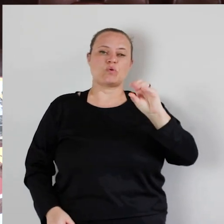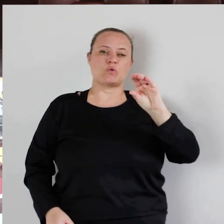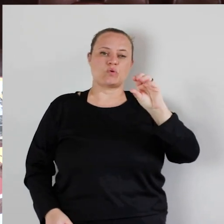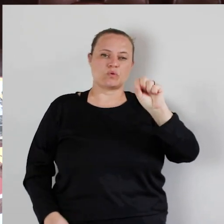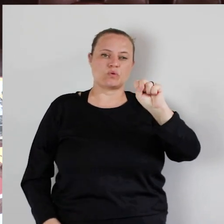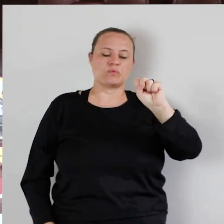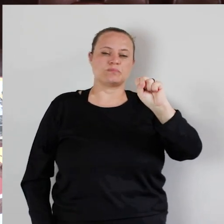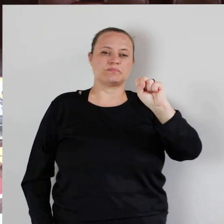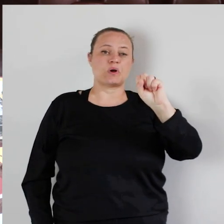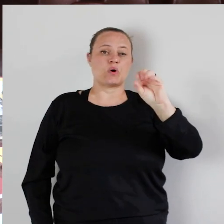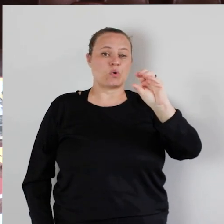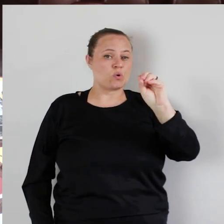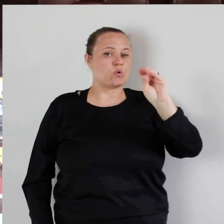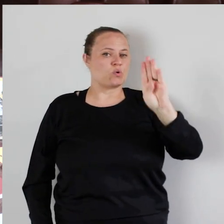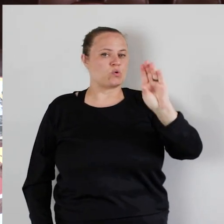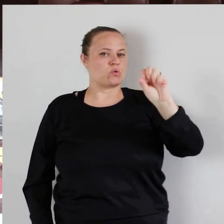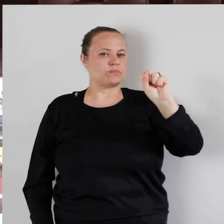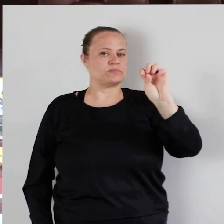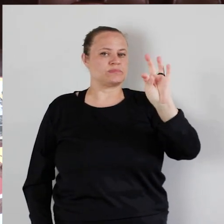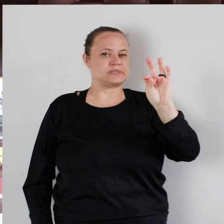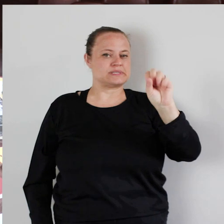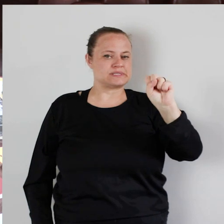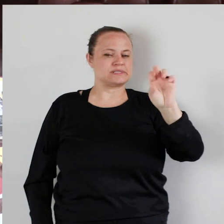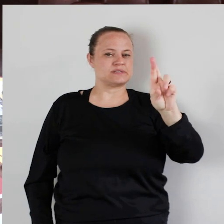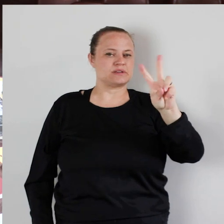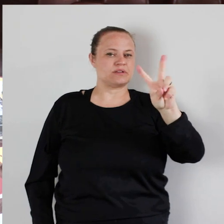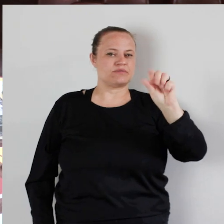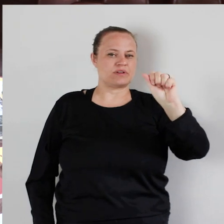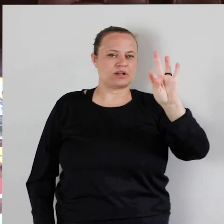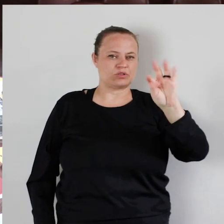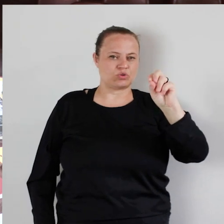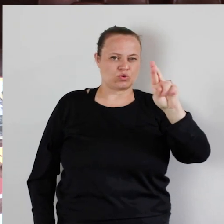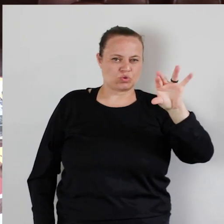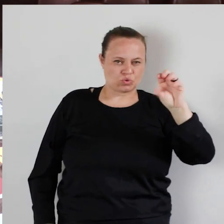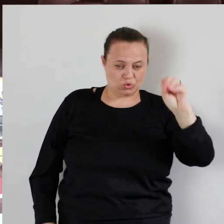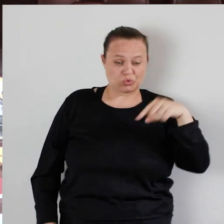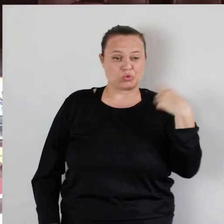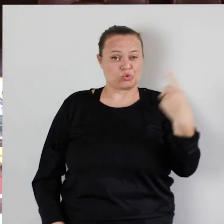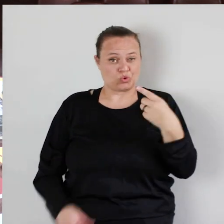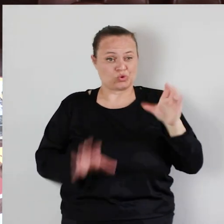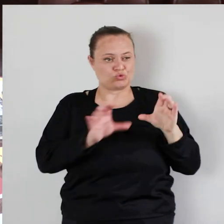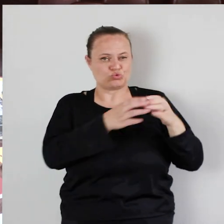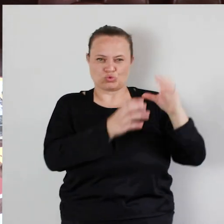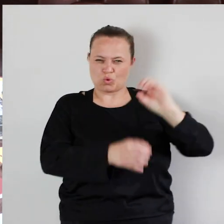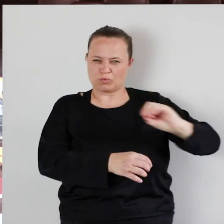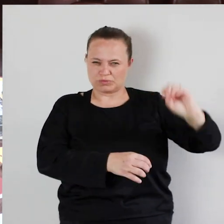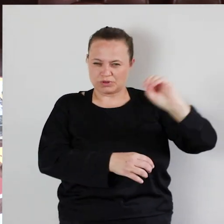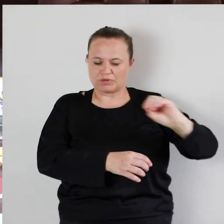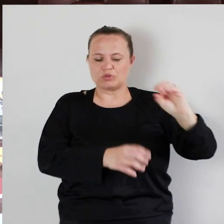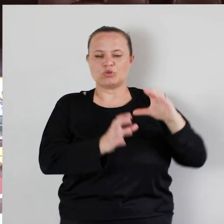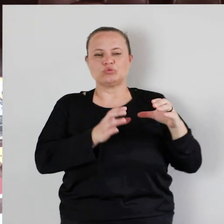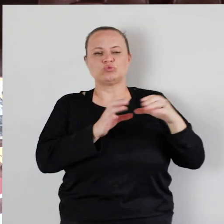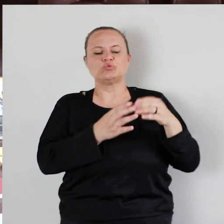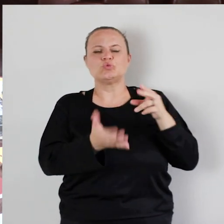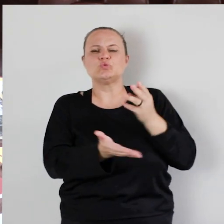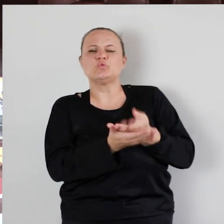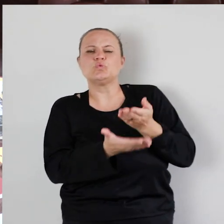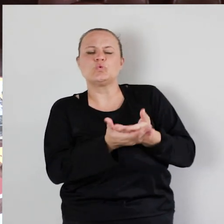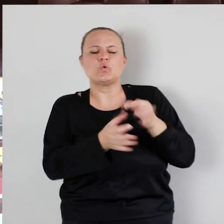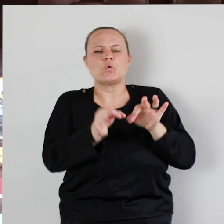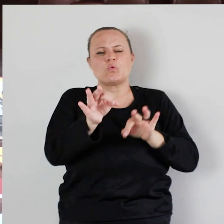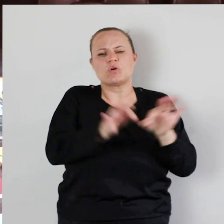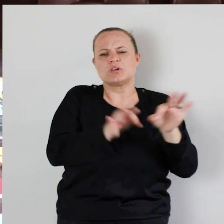colegas contemporâneos do meu mestrado em administração, cada um em universidades diferentes, a gente amadurece muito essa discussão